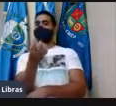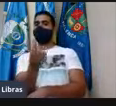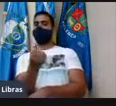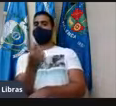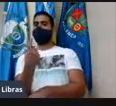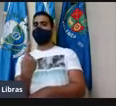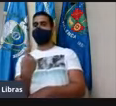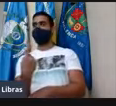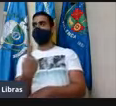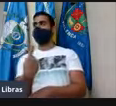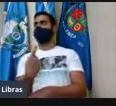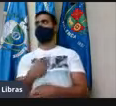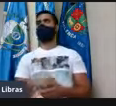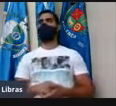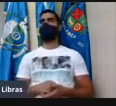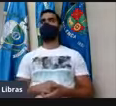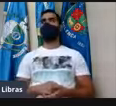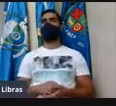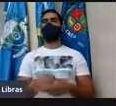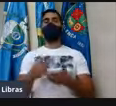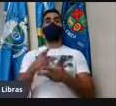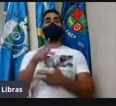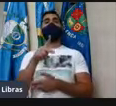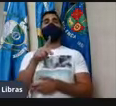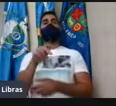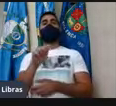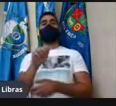24,61 a parte patronal.